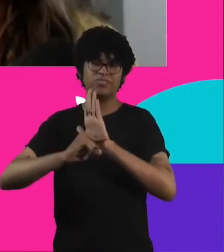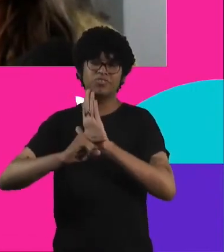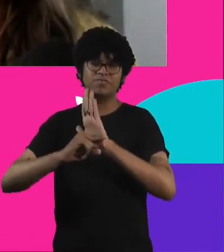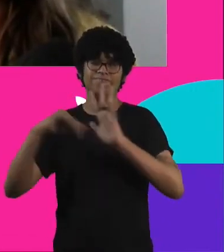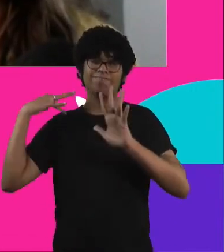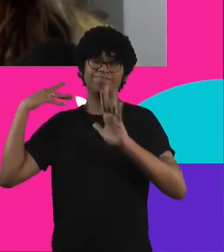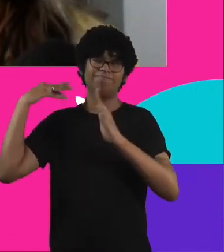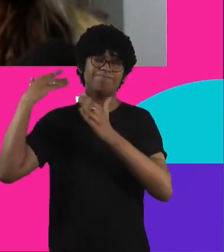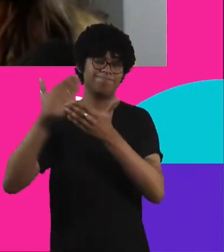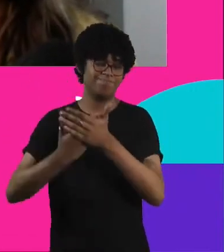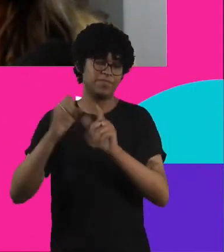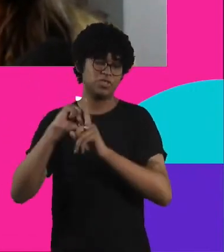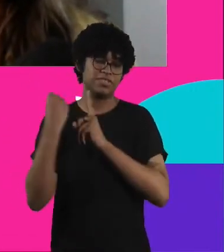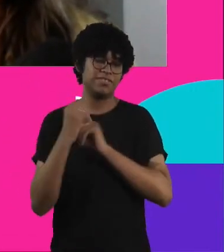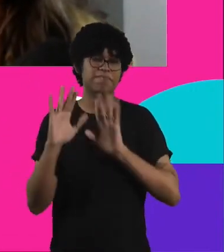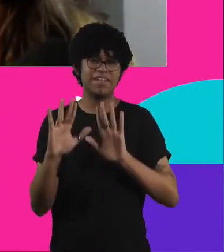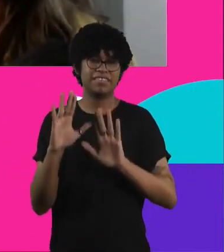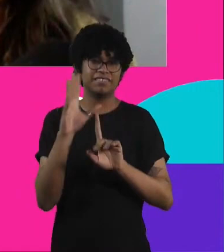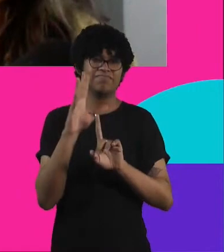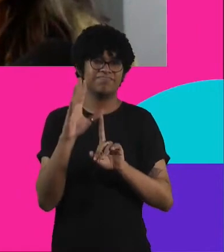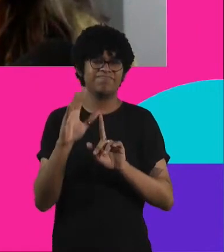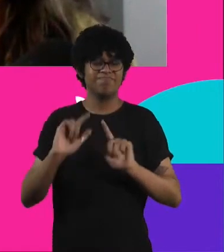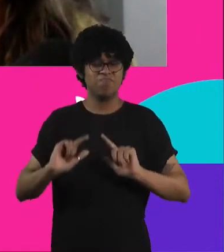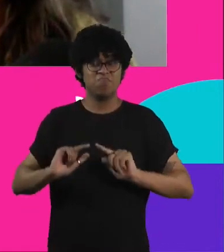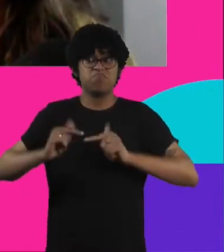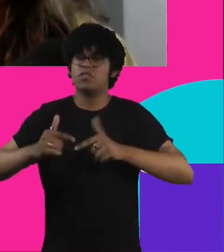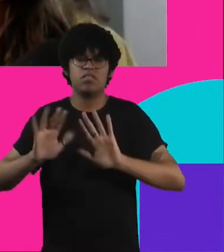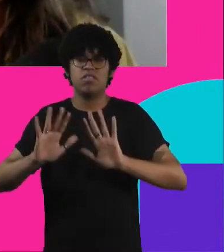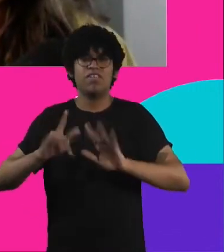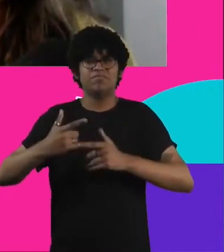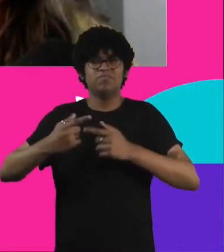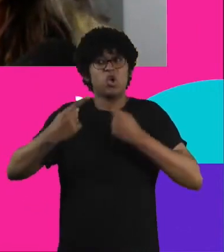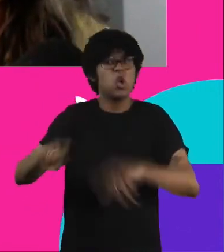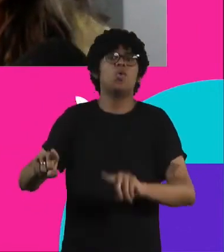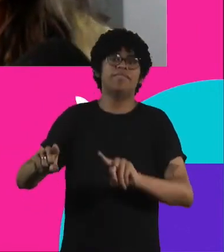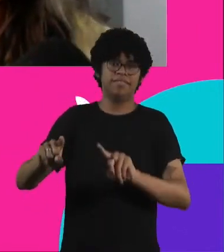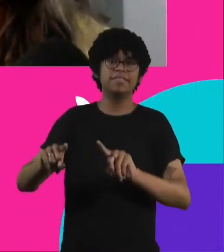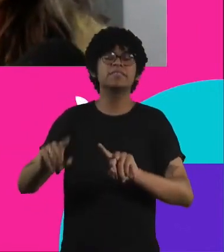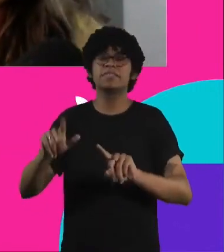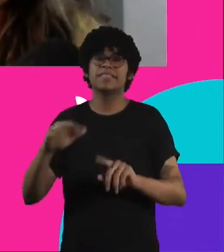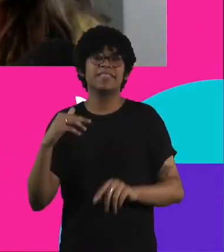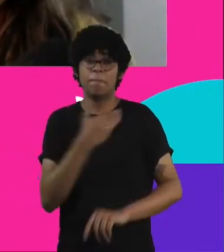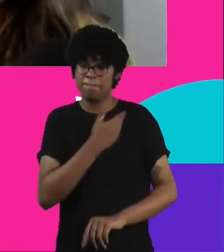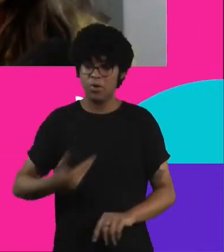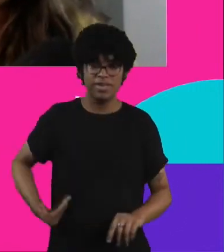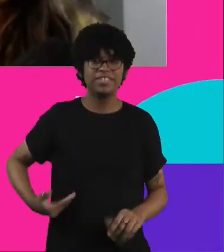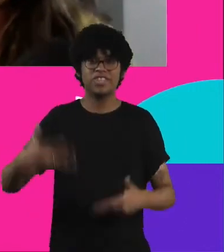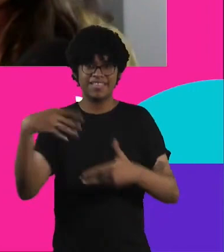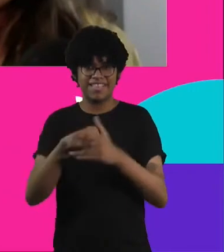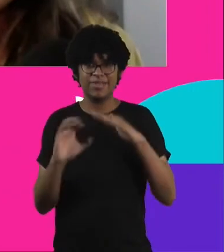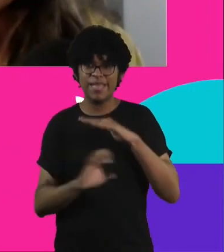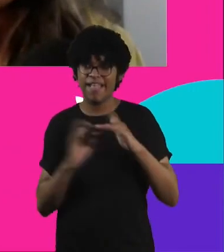da sociedade, mas a gente tenta não potencializar, seja com as nossas políticas de governança internas, em corporações, órgãos